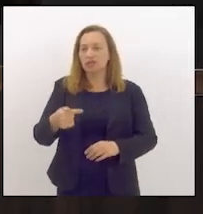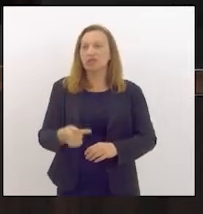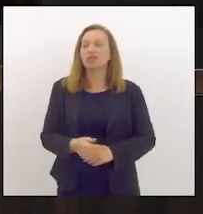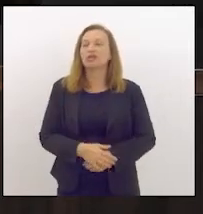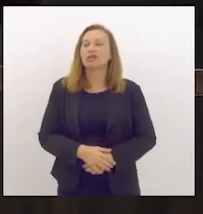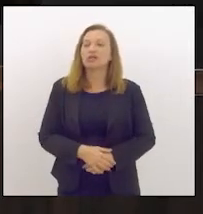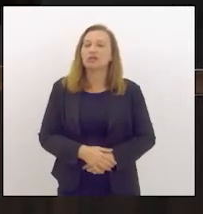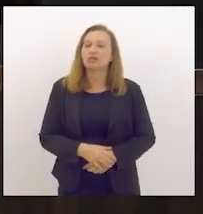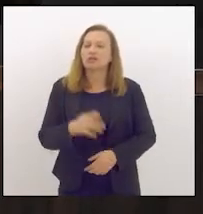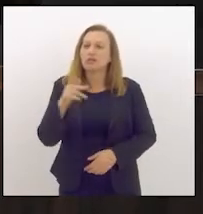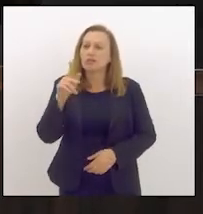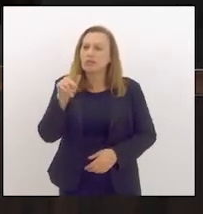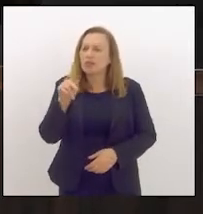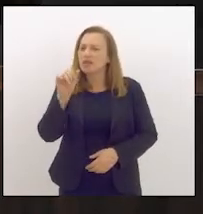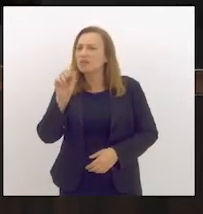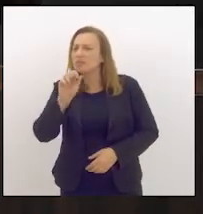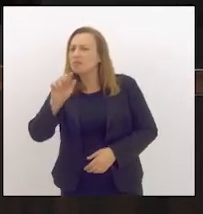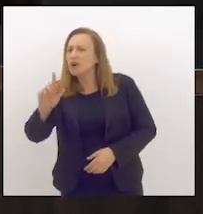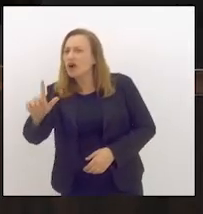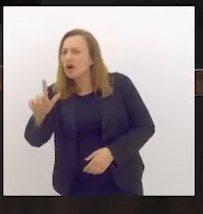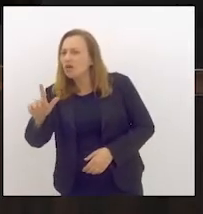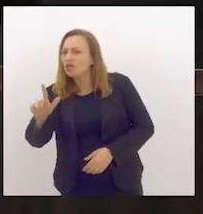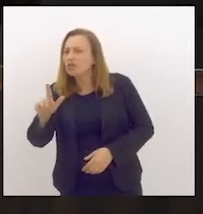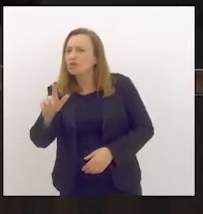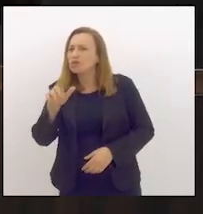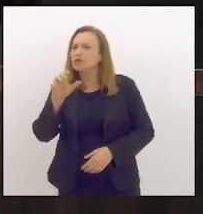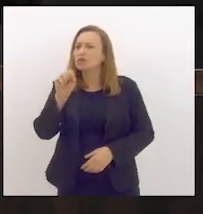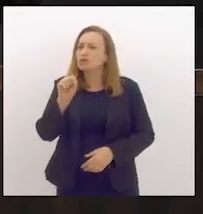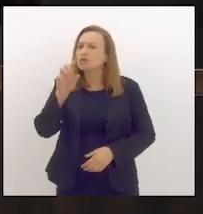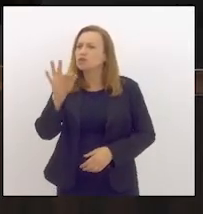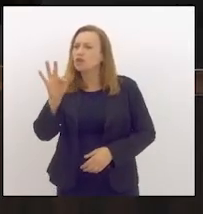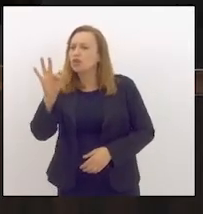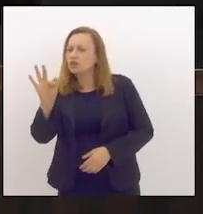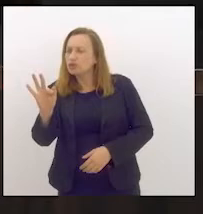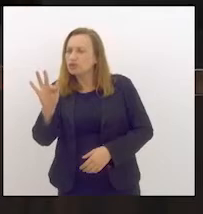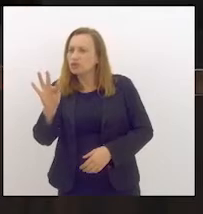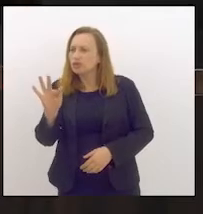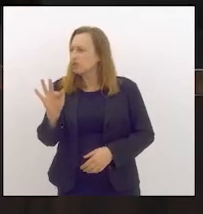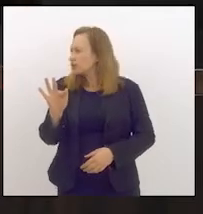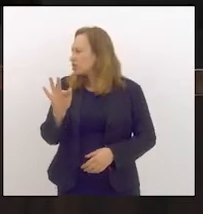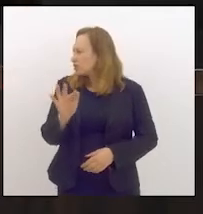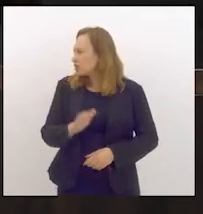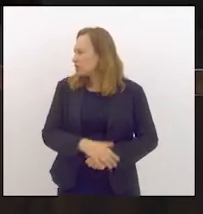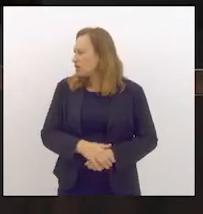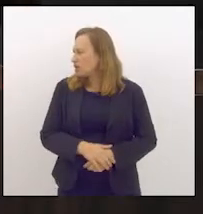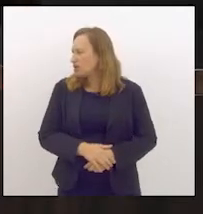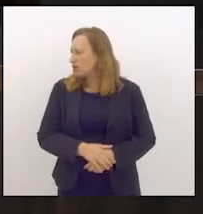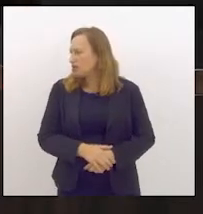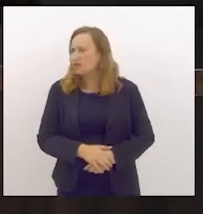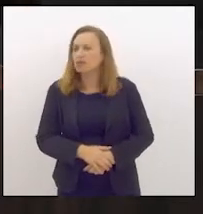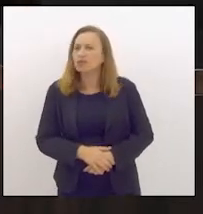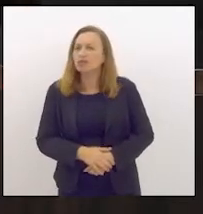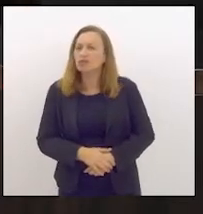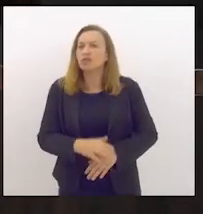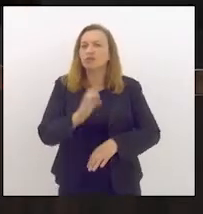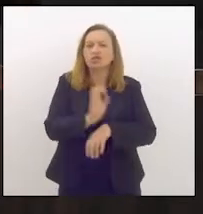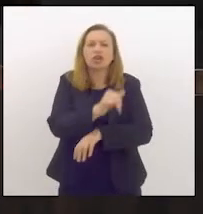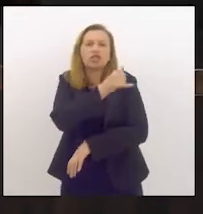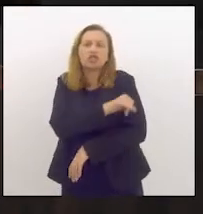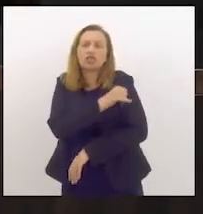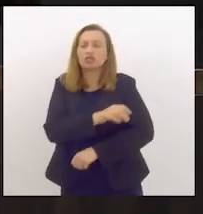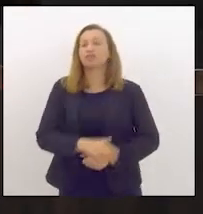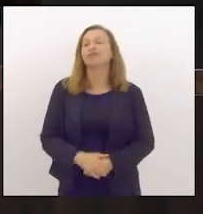paintball e Airsoft como desporto o regulamento suas práticas de seus equipamentos do Estado do Rio de Janeiro